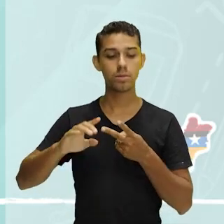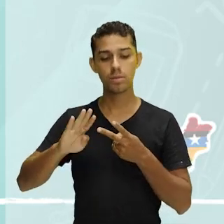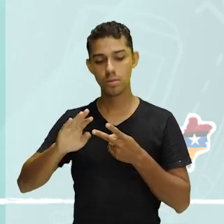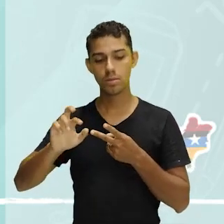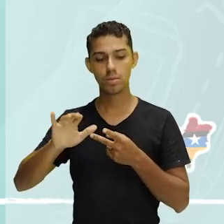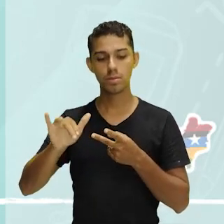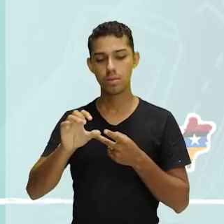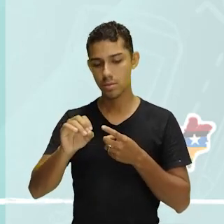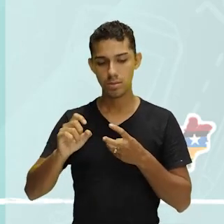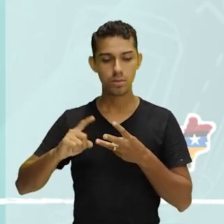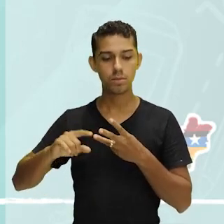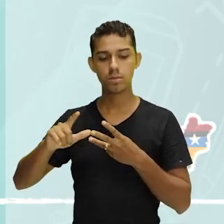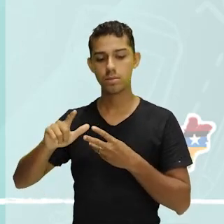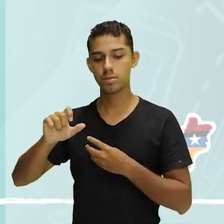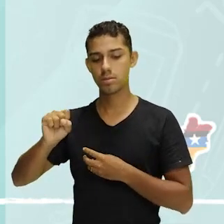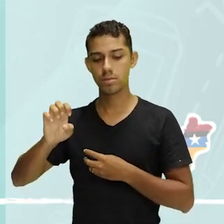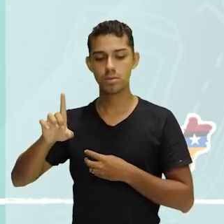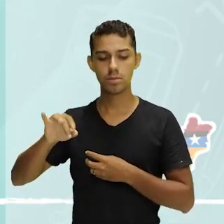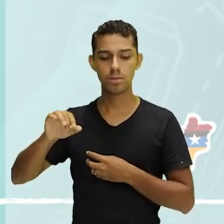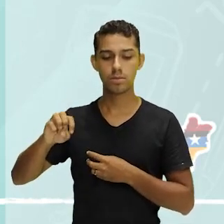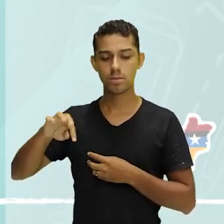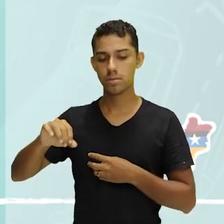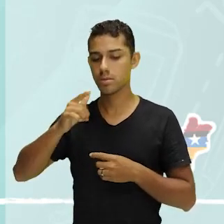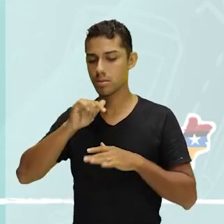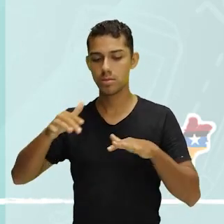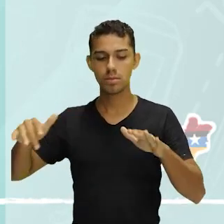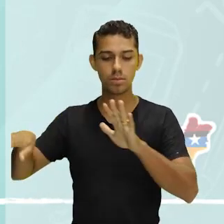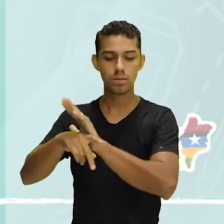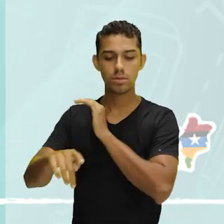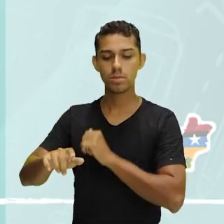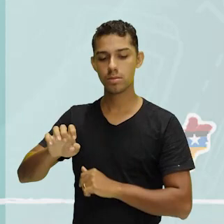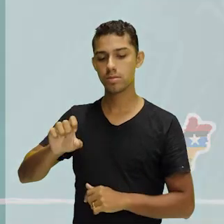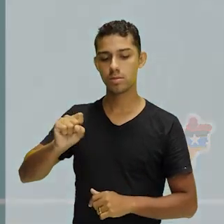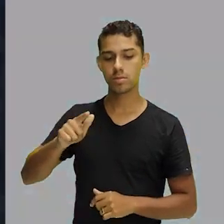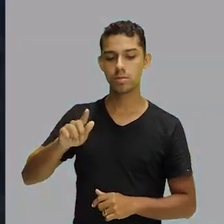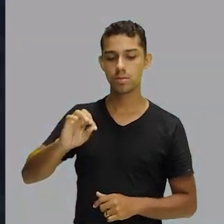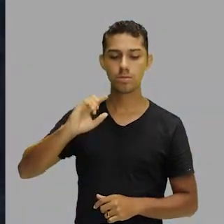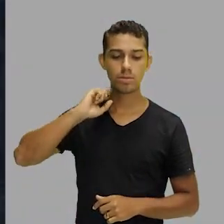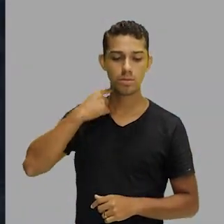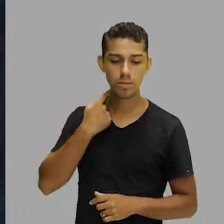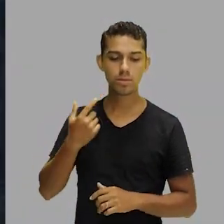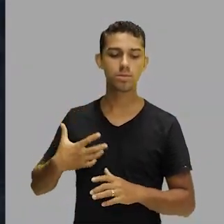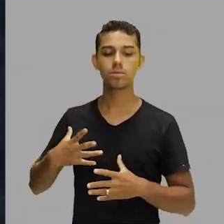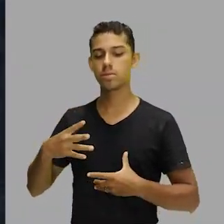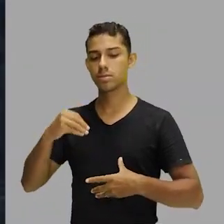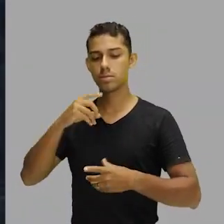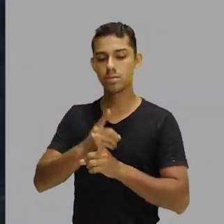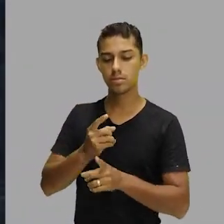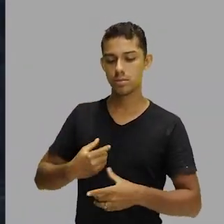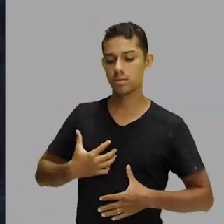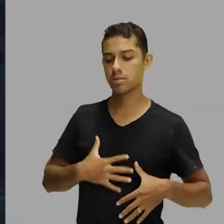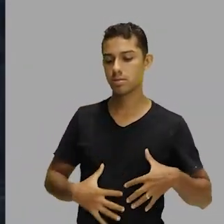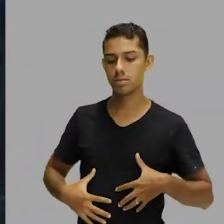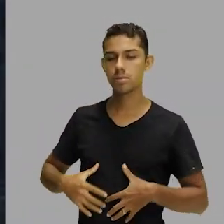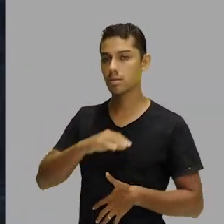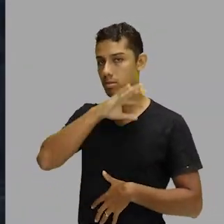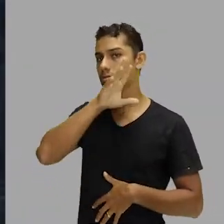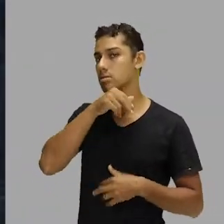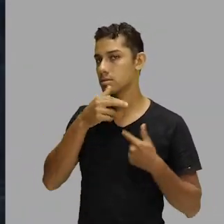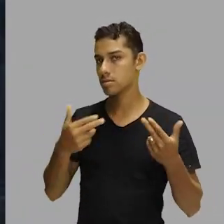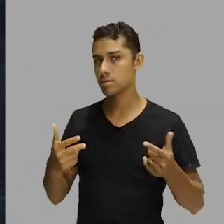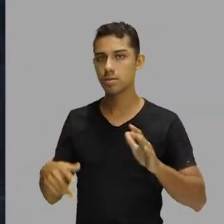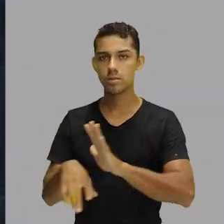sedimentos marinhos, esgotos, né? Pode ser encontrado no intestino de animais. Olha aqui, no caso